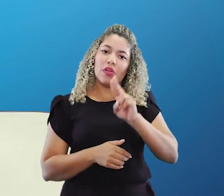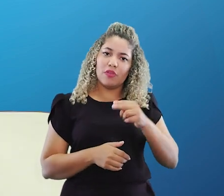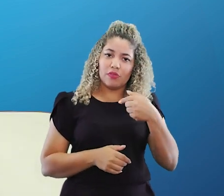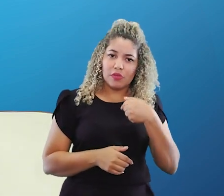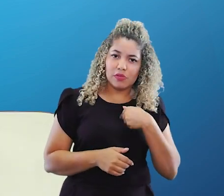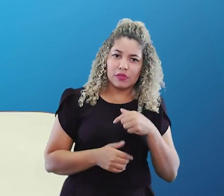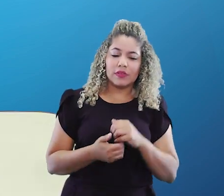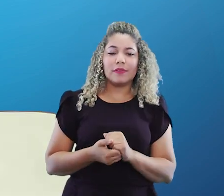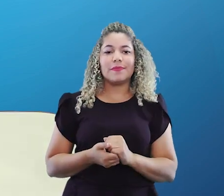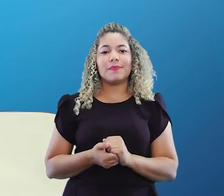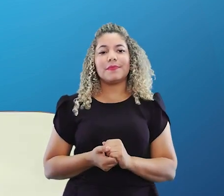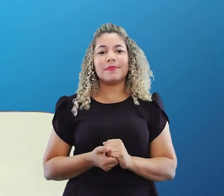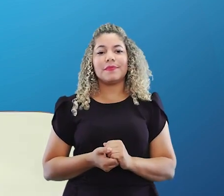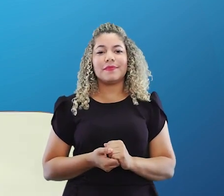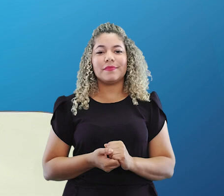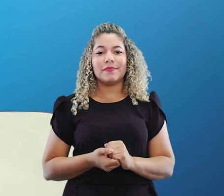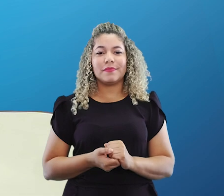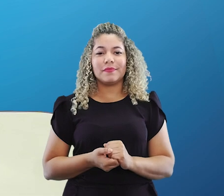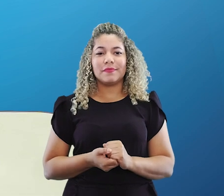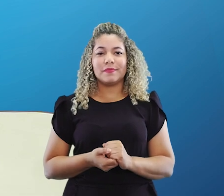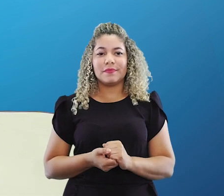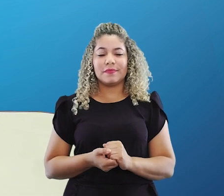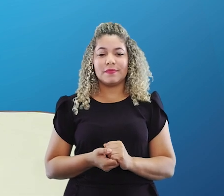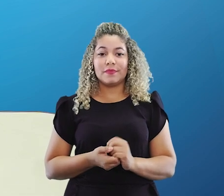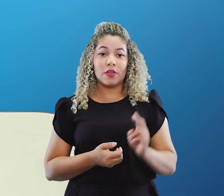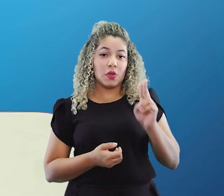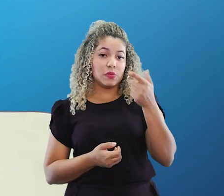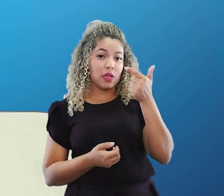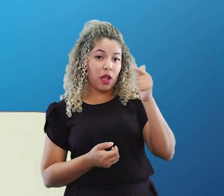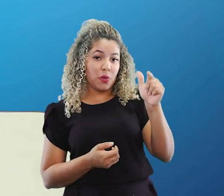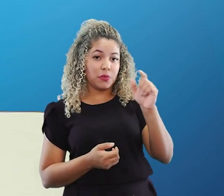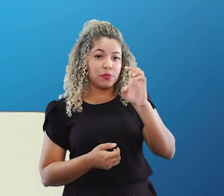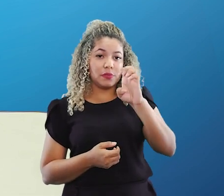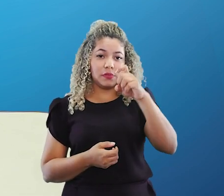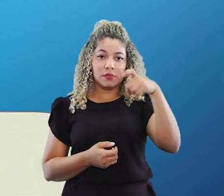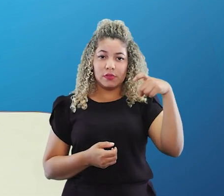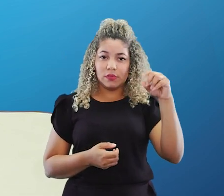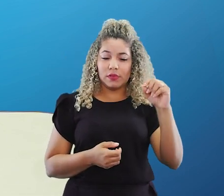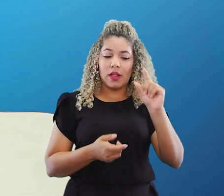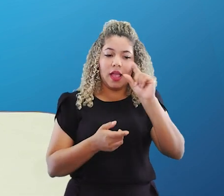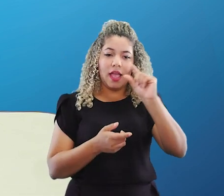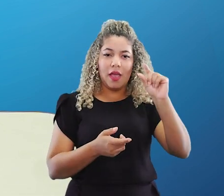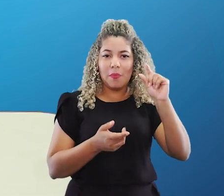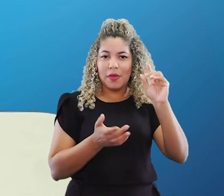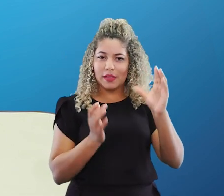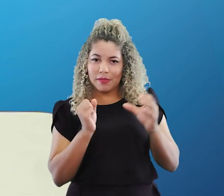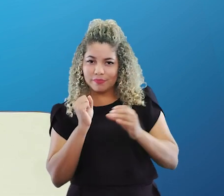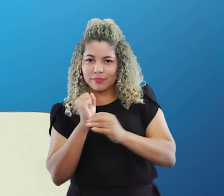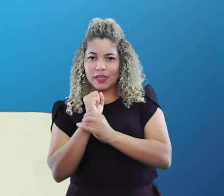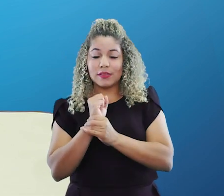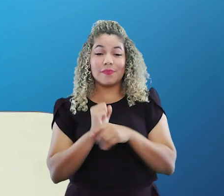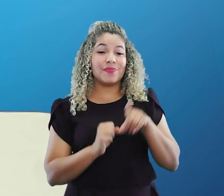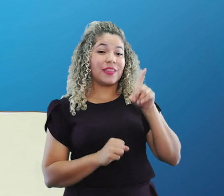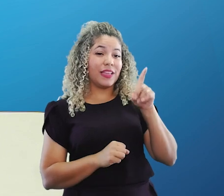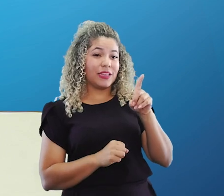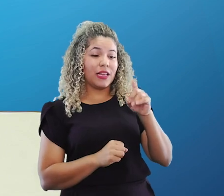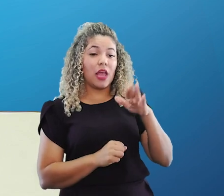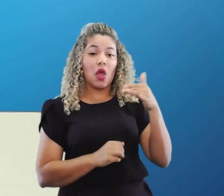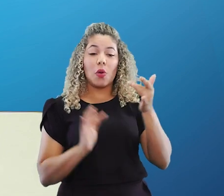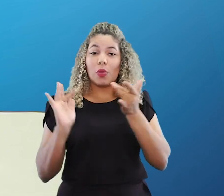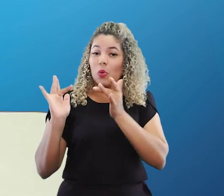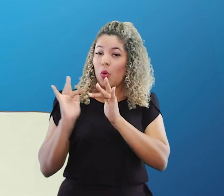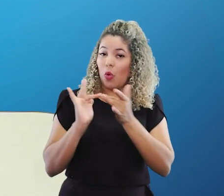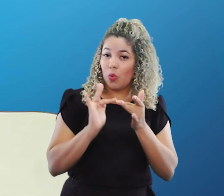utilizar na parte dianteira e vamos utilizar o outro eixo e as peças de fixação. Esse eixo, quando